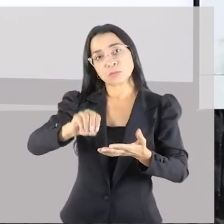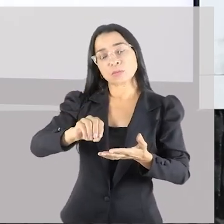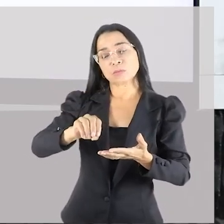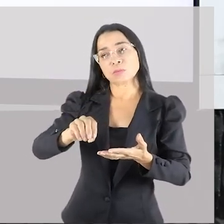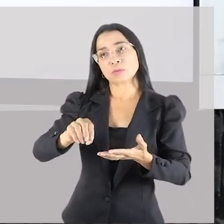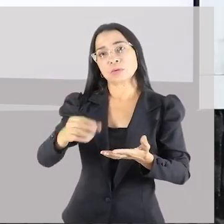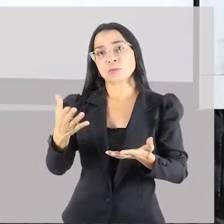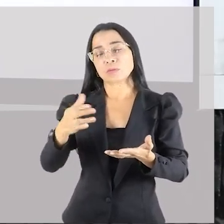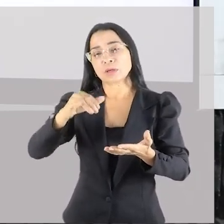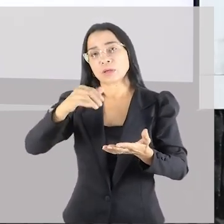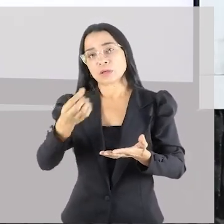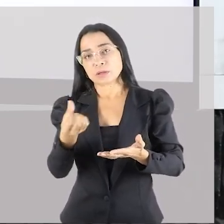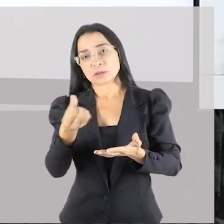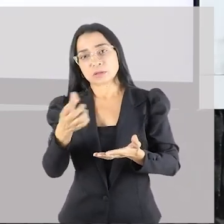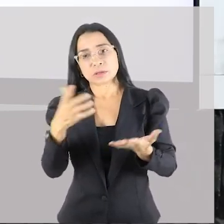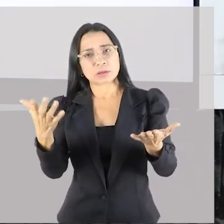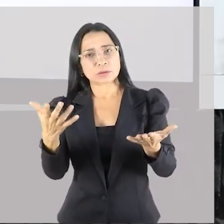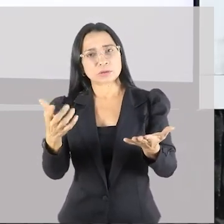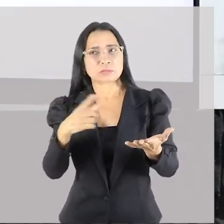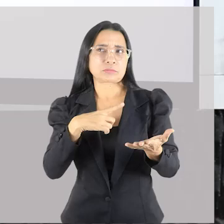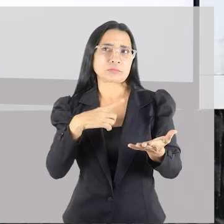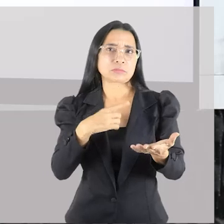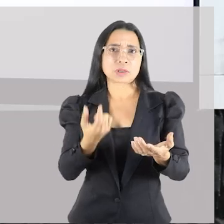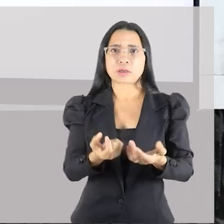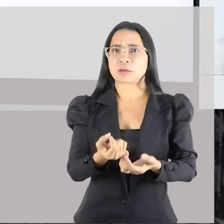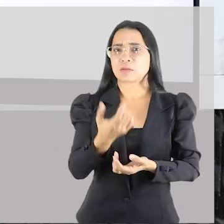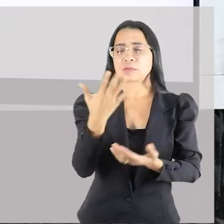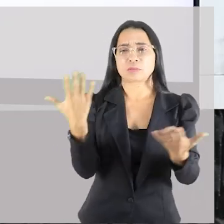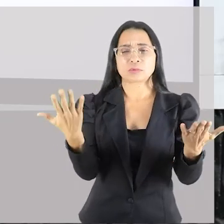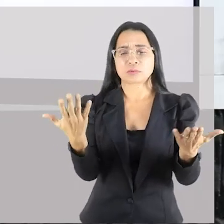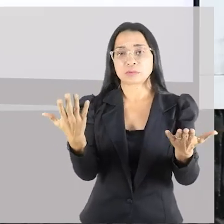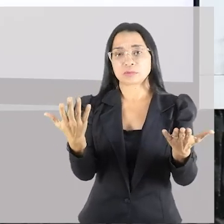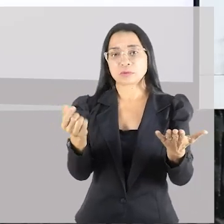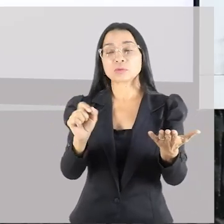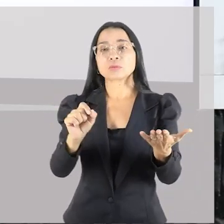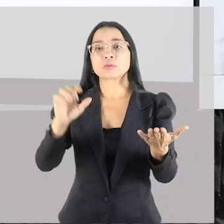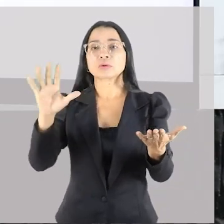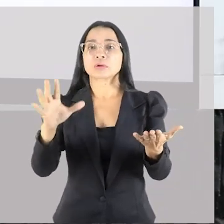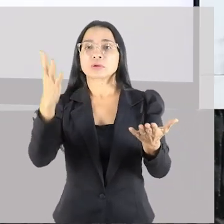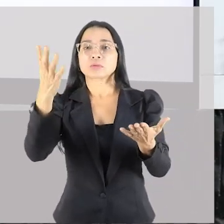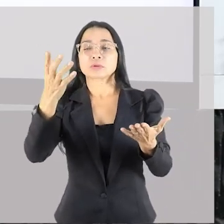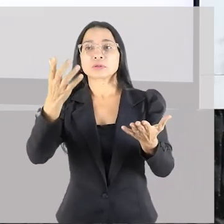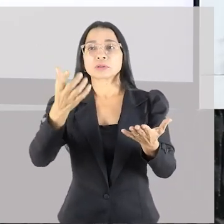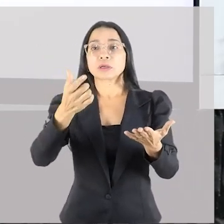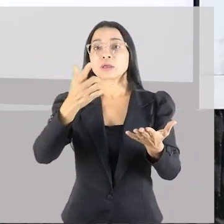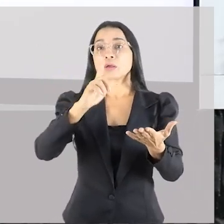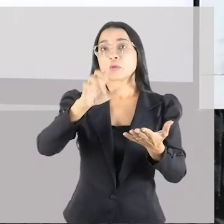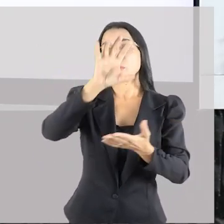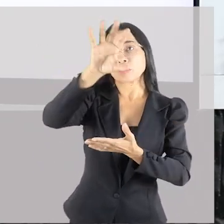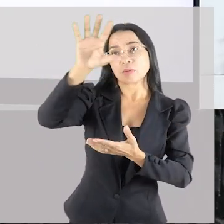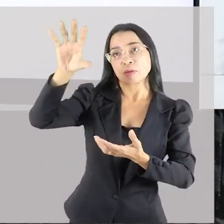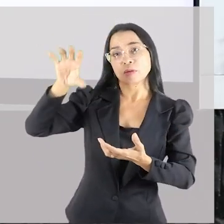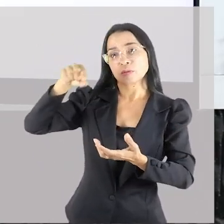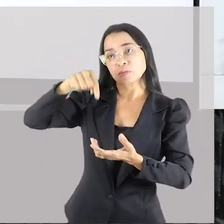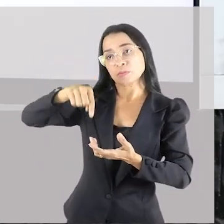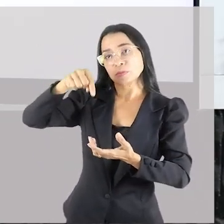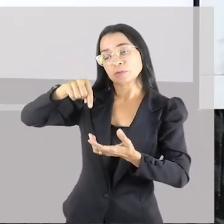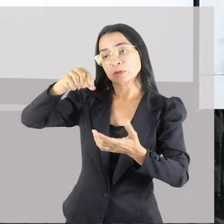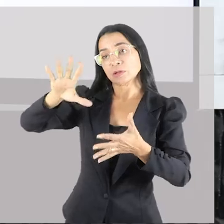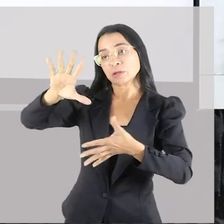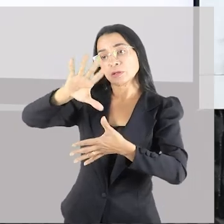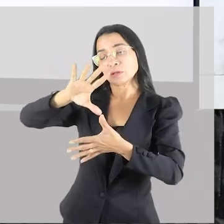coisa equivocada, diferentemente do que vai ocorrer em outras regiões aqui da América, dentro